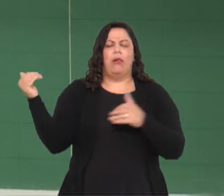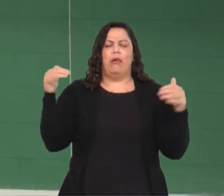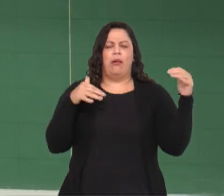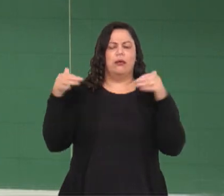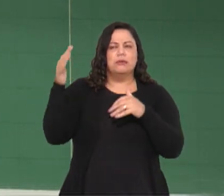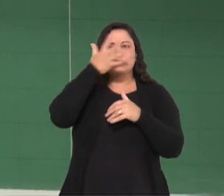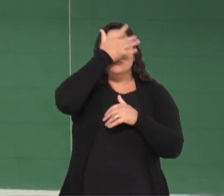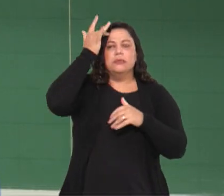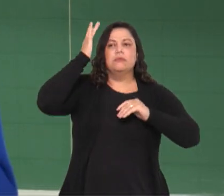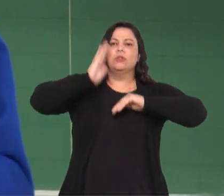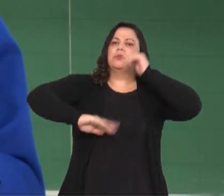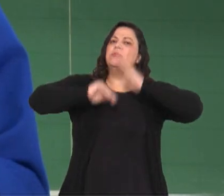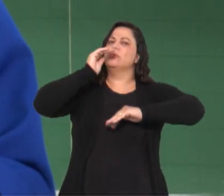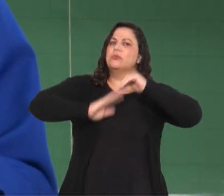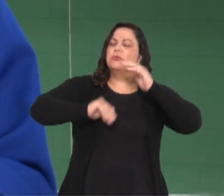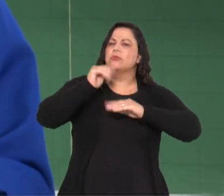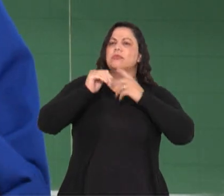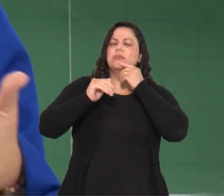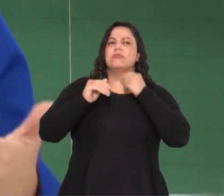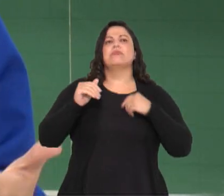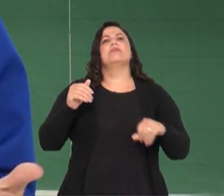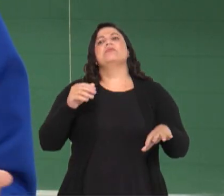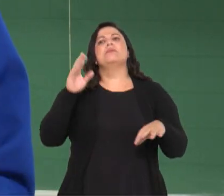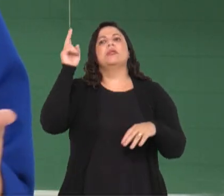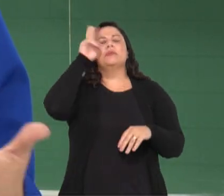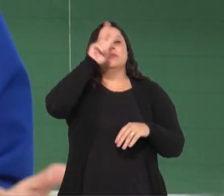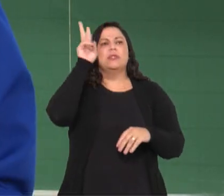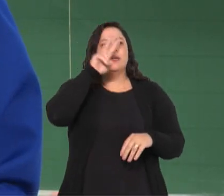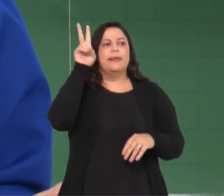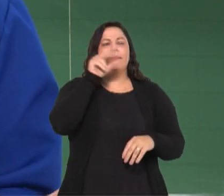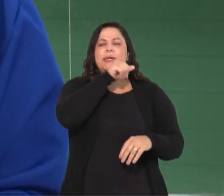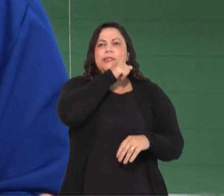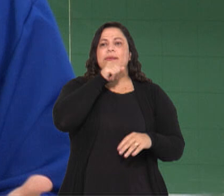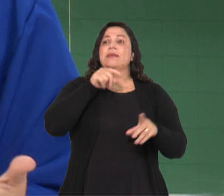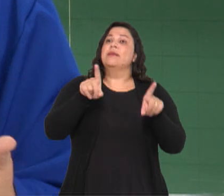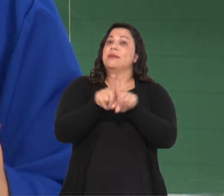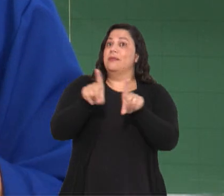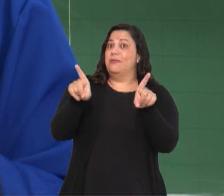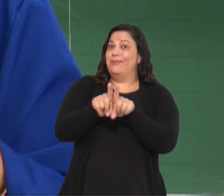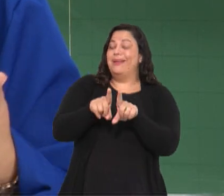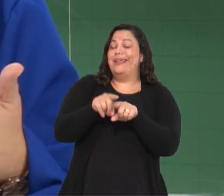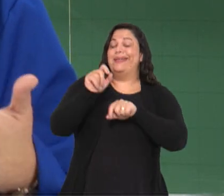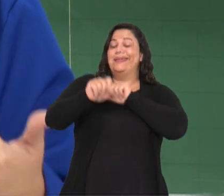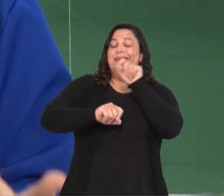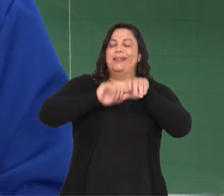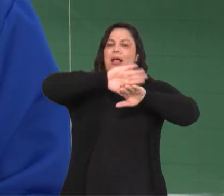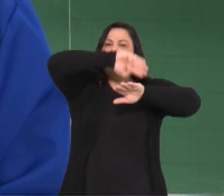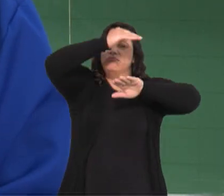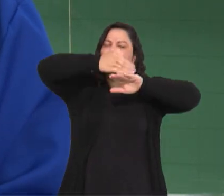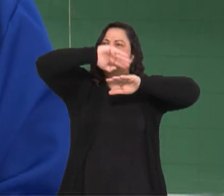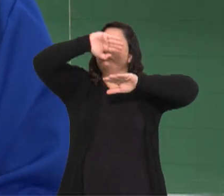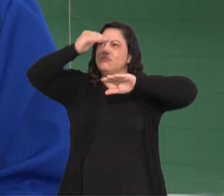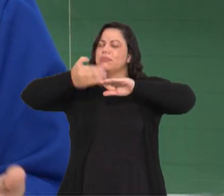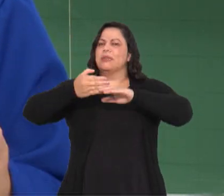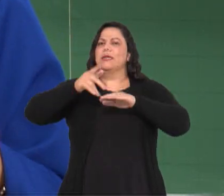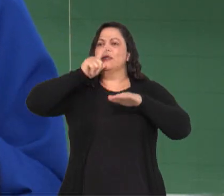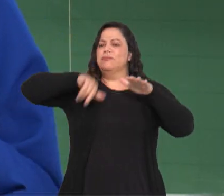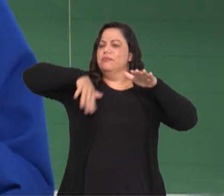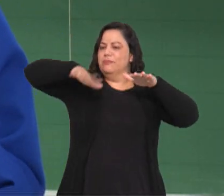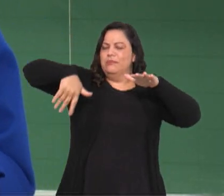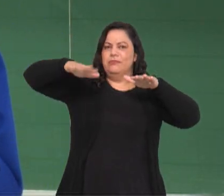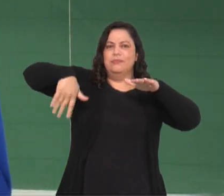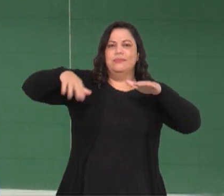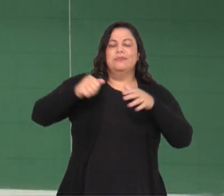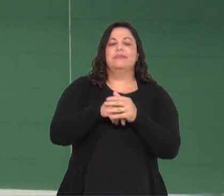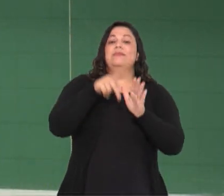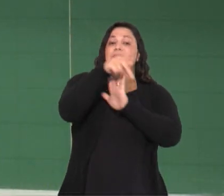dificuldade. Temos que lembrar ali a questão física da Serra do Mar. Então, veja, ela vai ligar o Paranaguá a Curitiba. Então, Paranaguá,